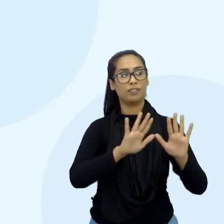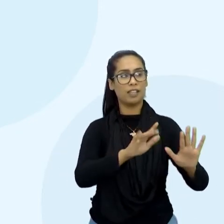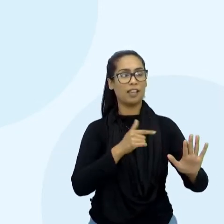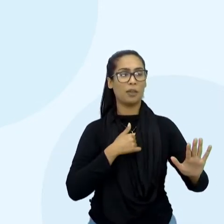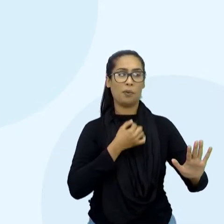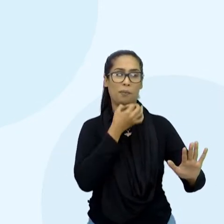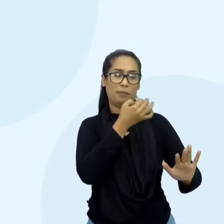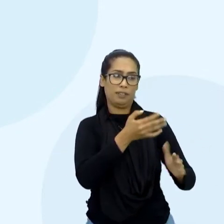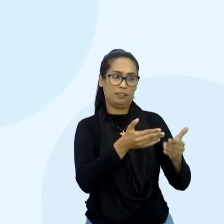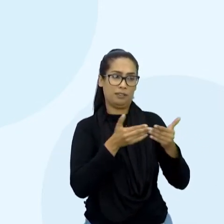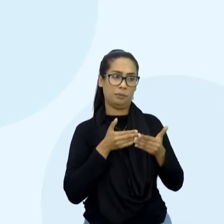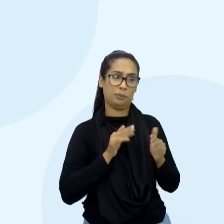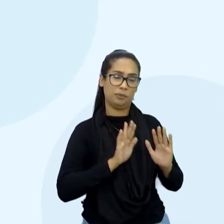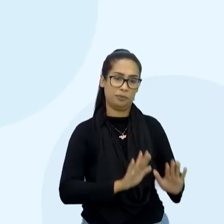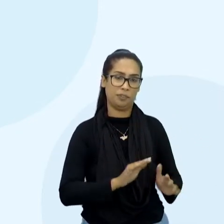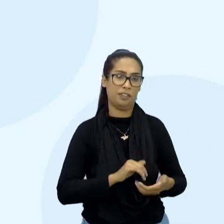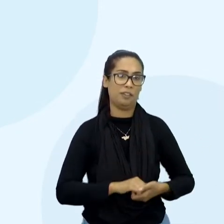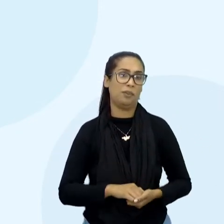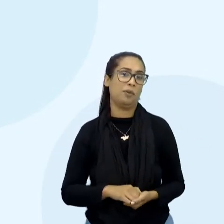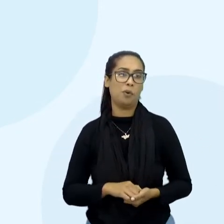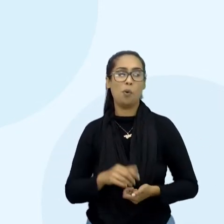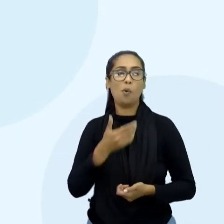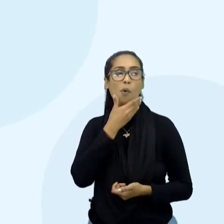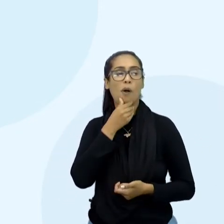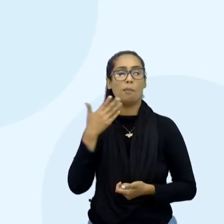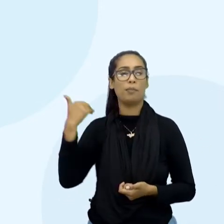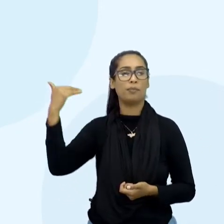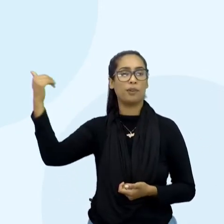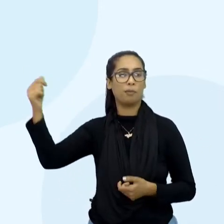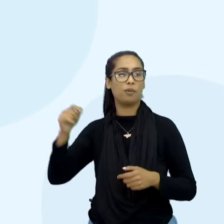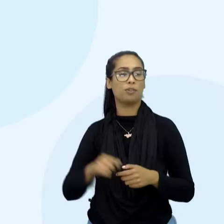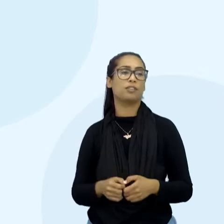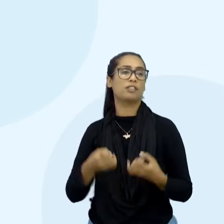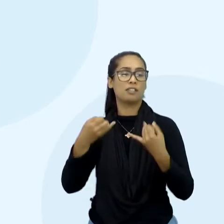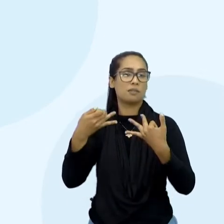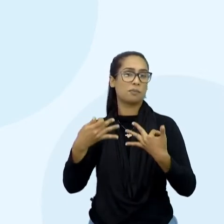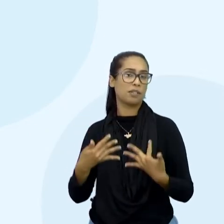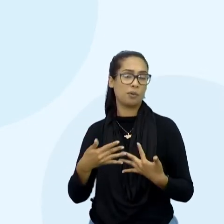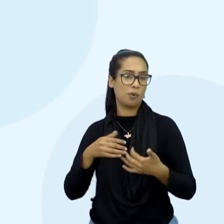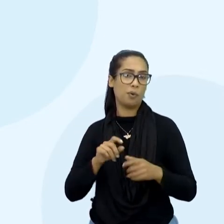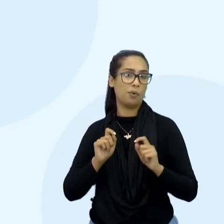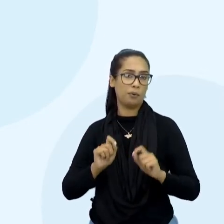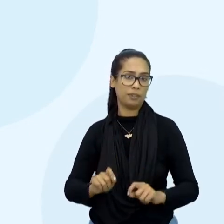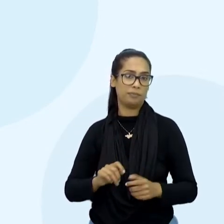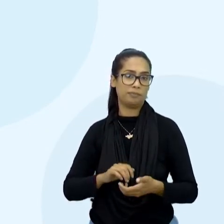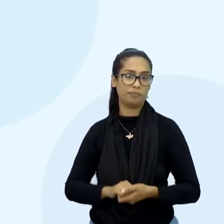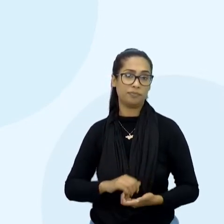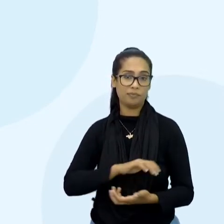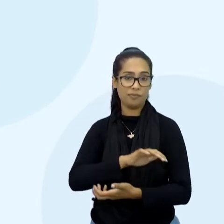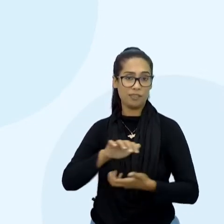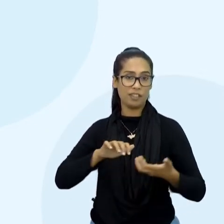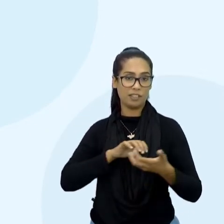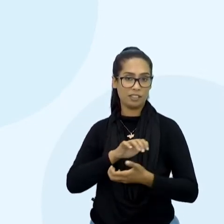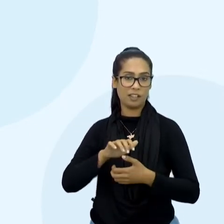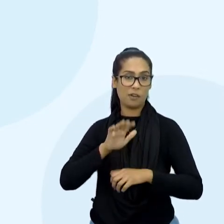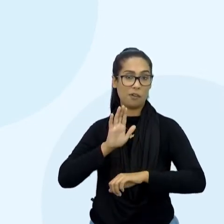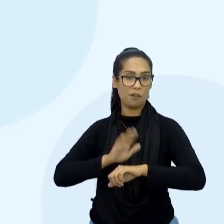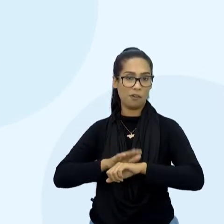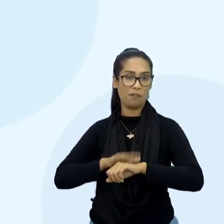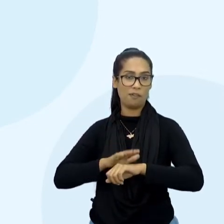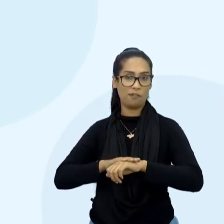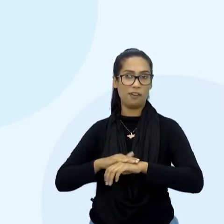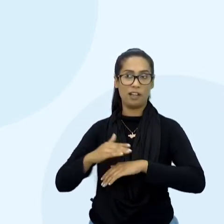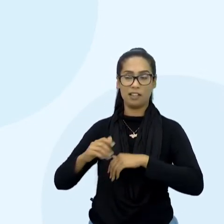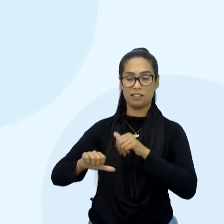não? Quando o Machado de Assis fala as ocasiões fazem as revoluções, ele está falando de algo específico que está também na